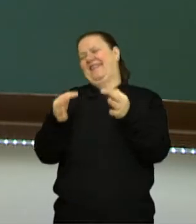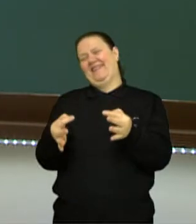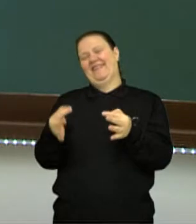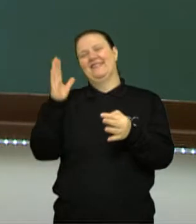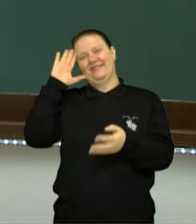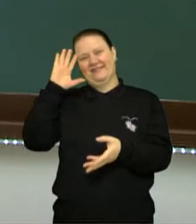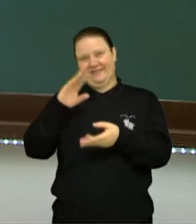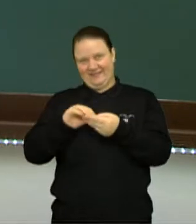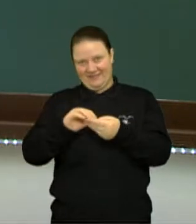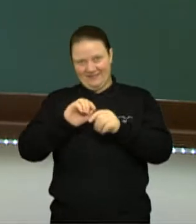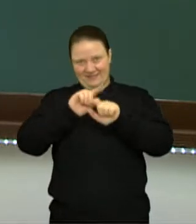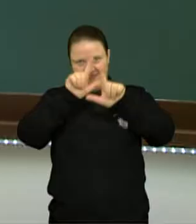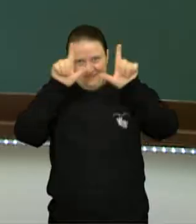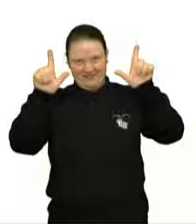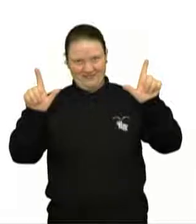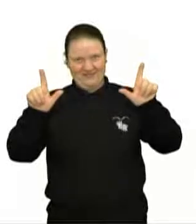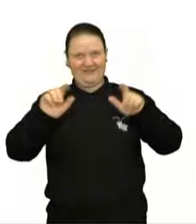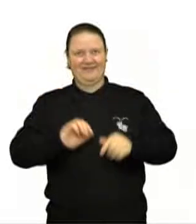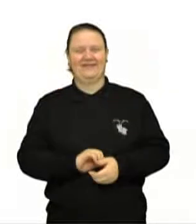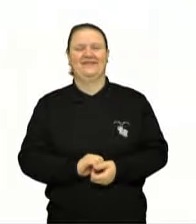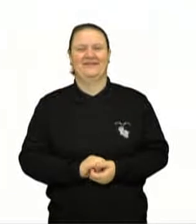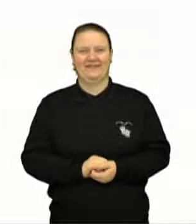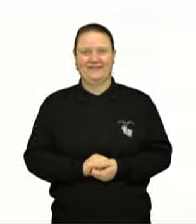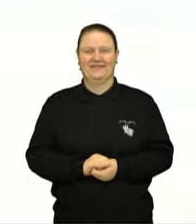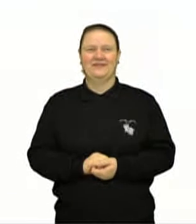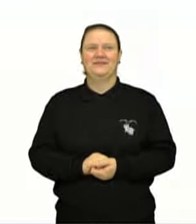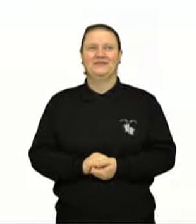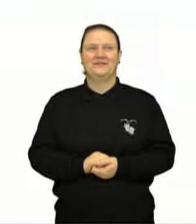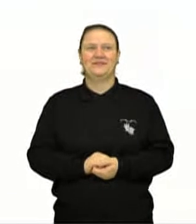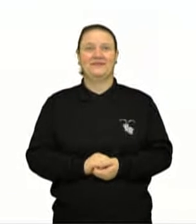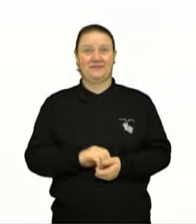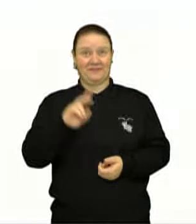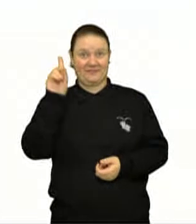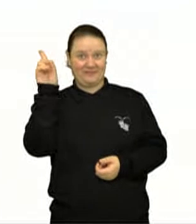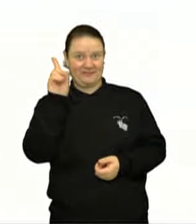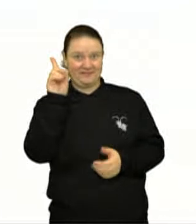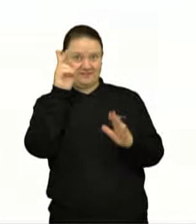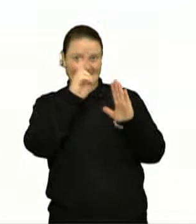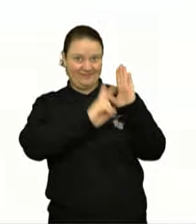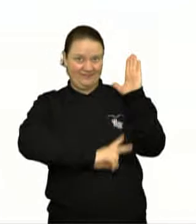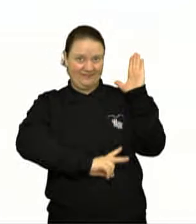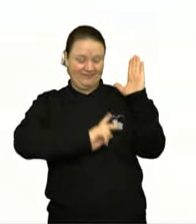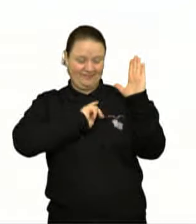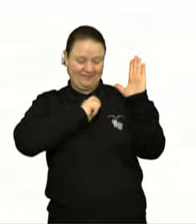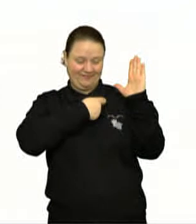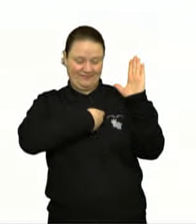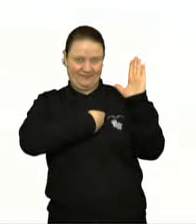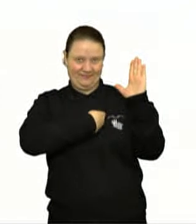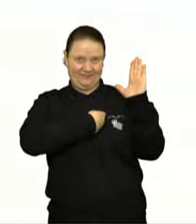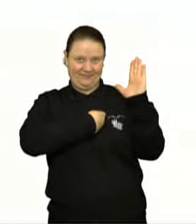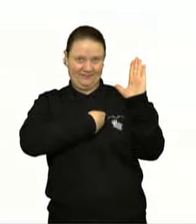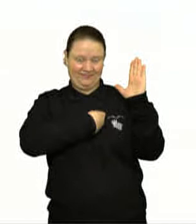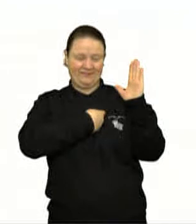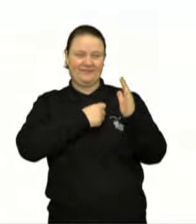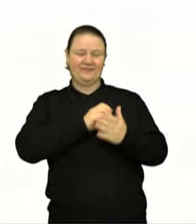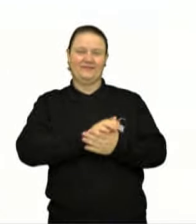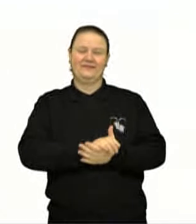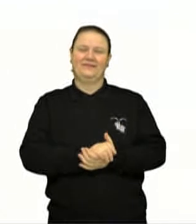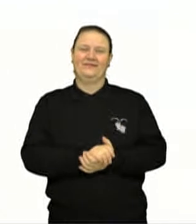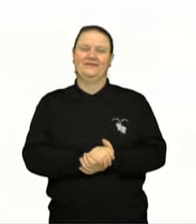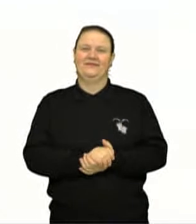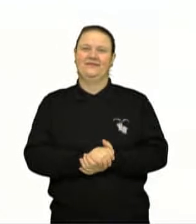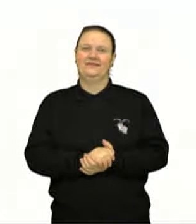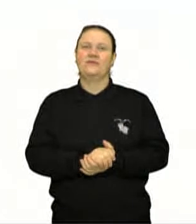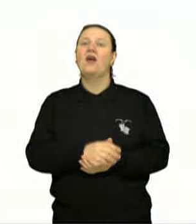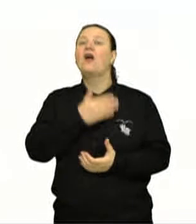melhor. Uno de esos momentos graciosos sucedió con la llegada de Eduardo, recién llegado de España. Então,